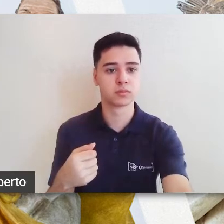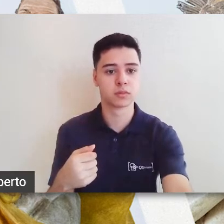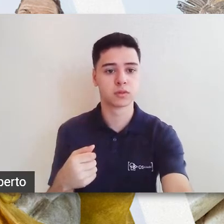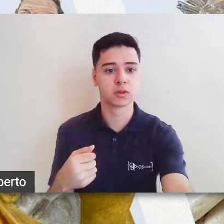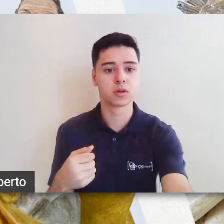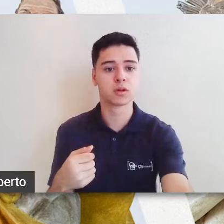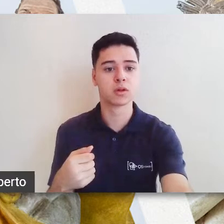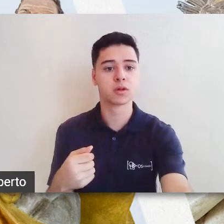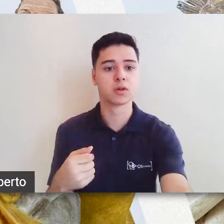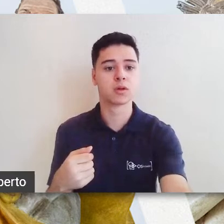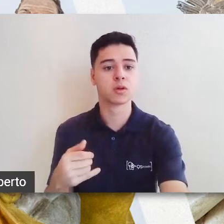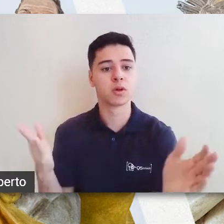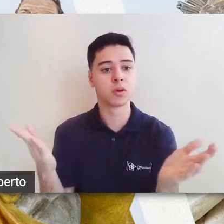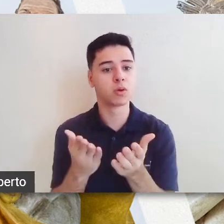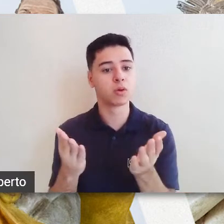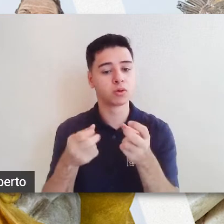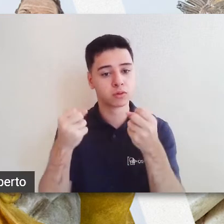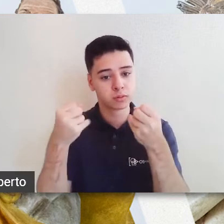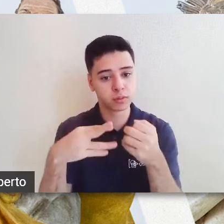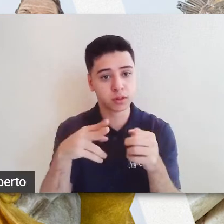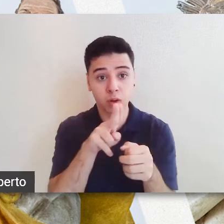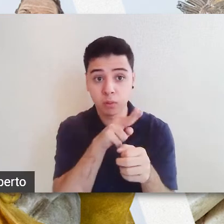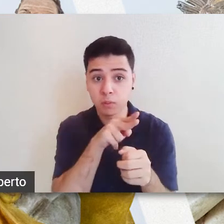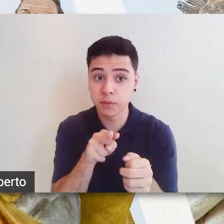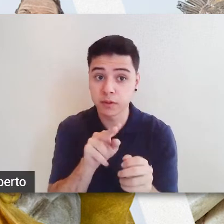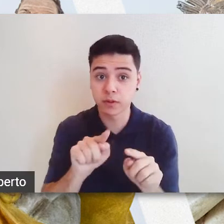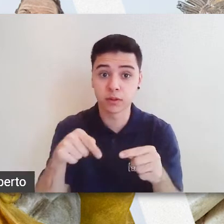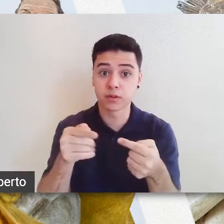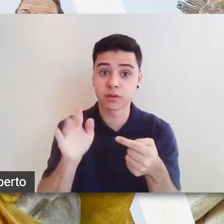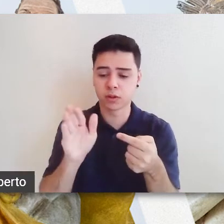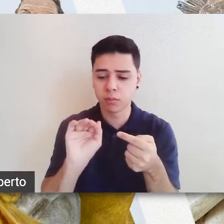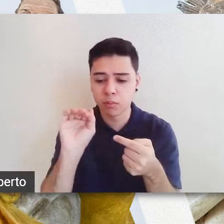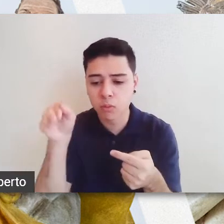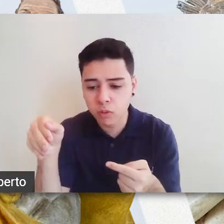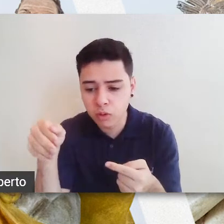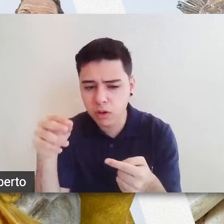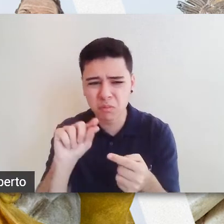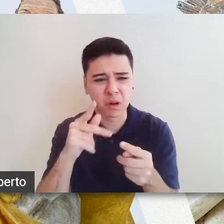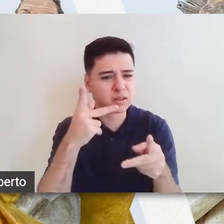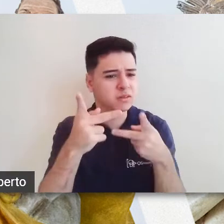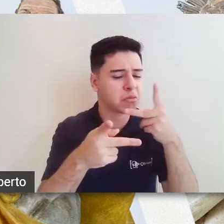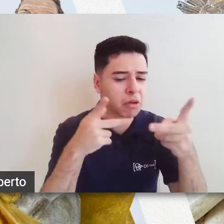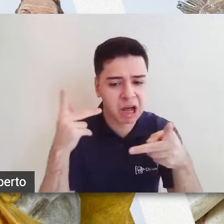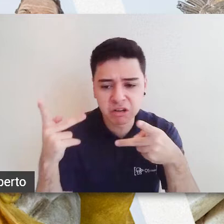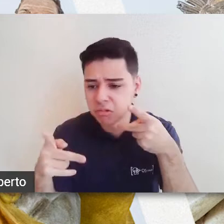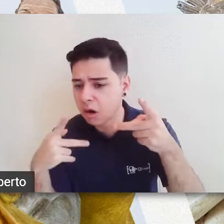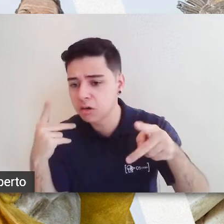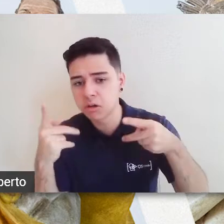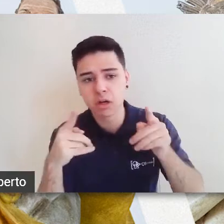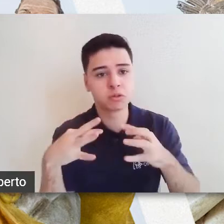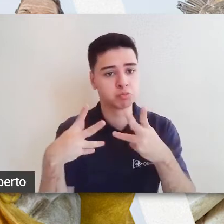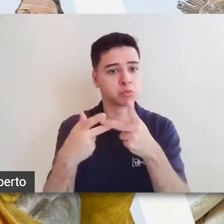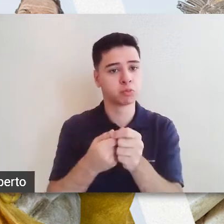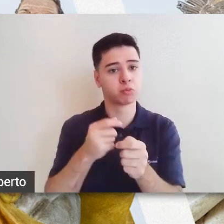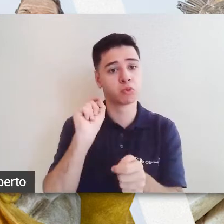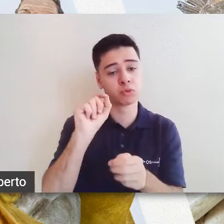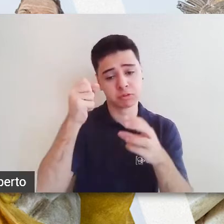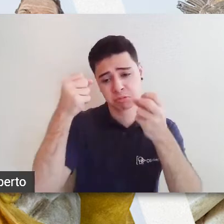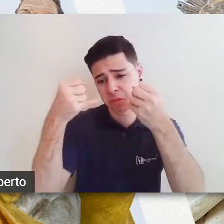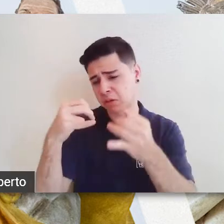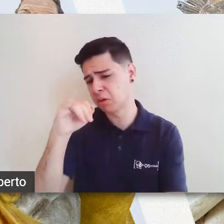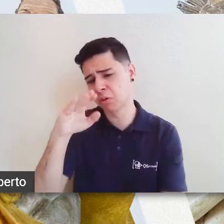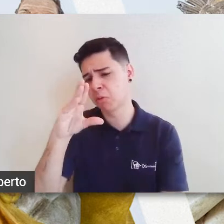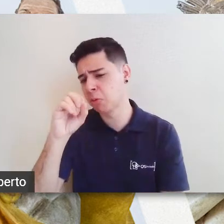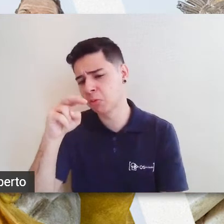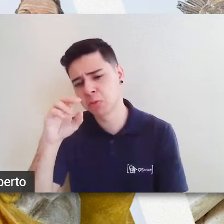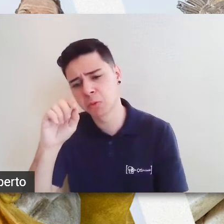fazer o mesmo trajeto aí, mas já pulando um pouco essa parte mais teórica do que seria a iconografia e do que seria